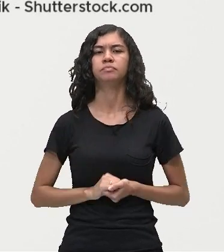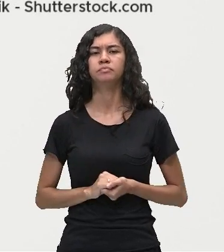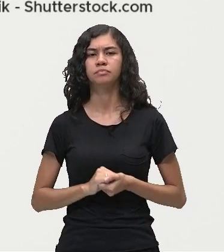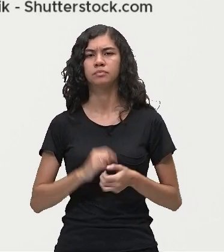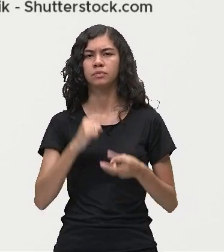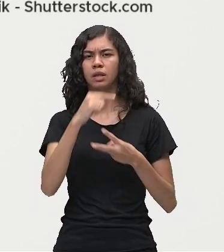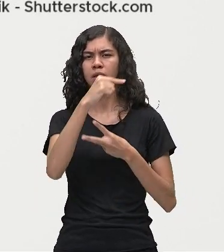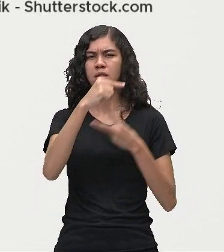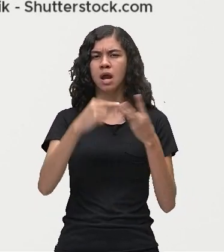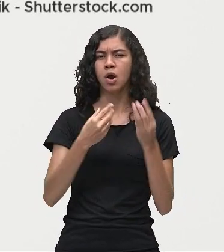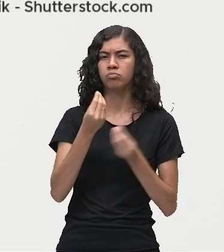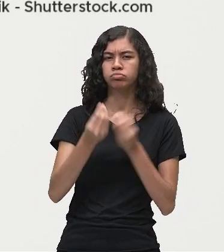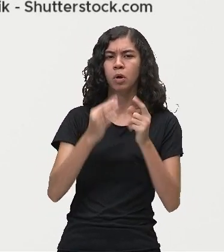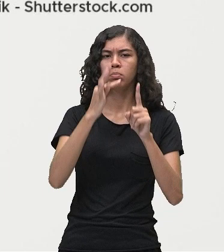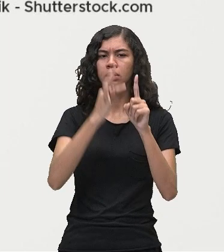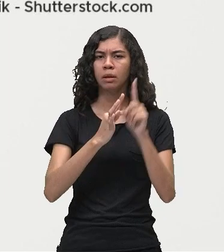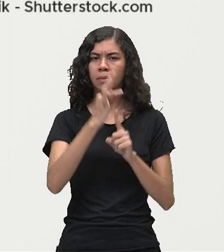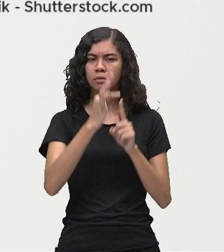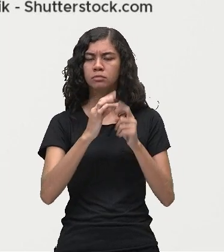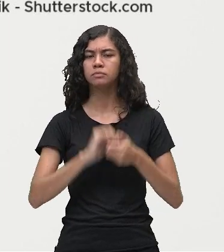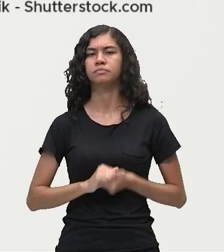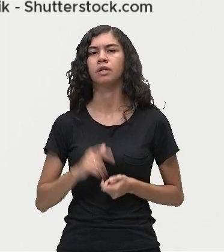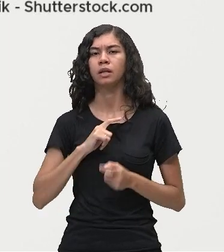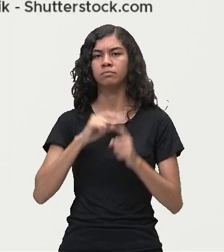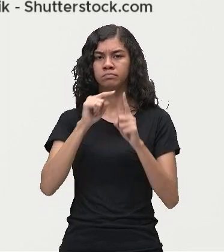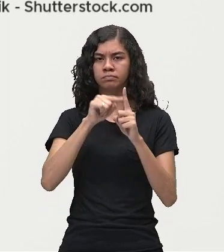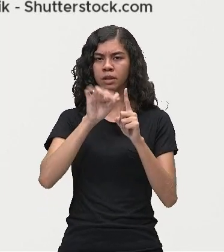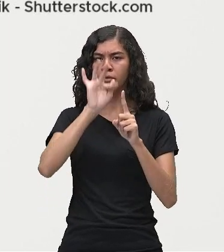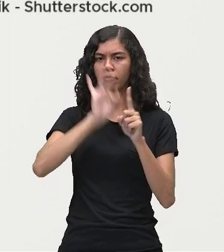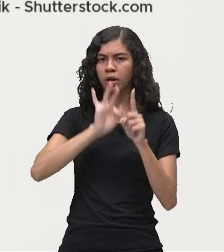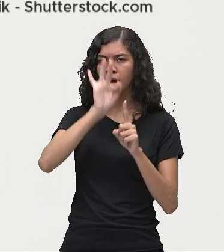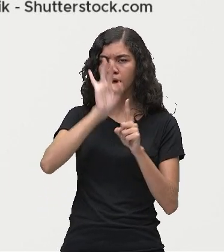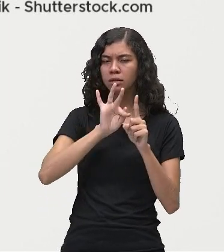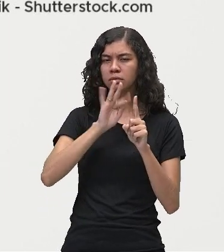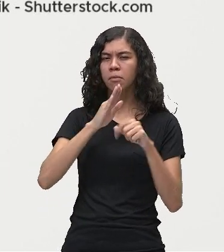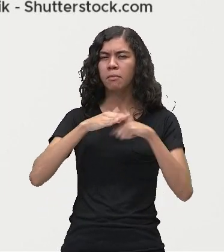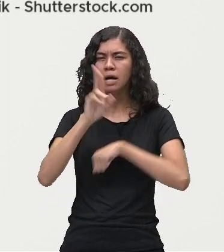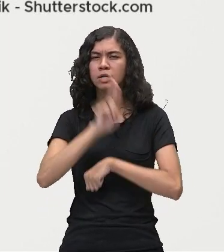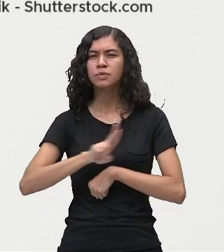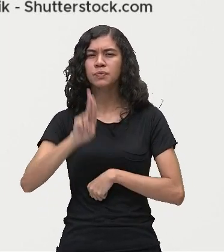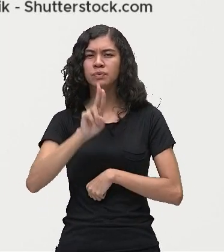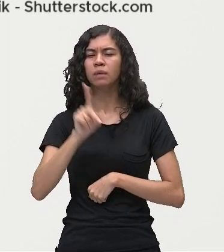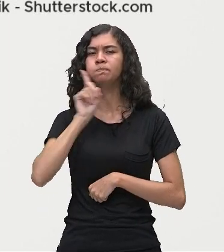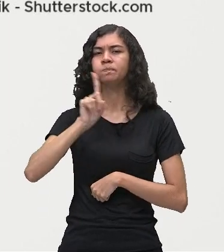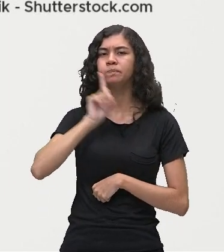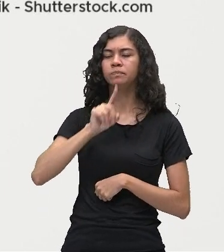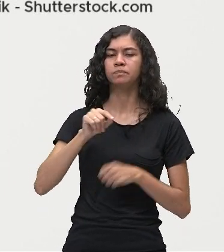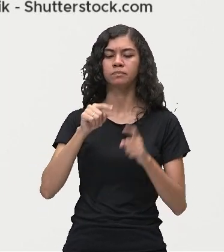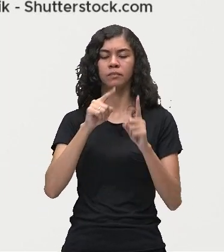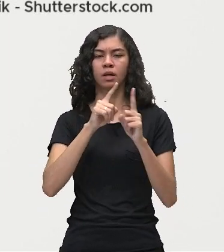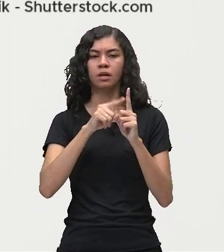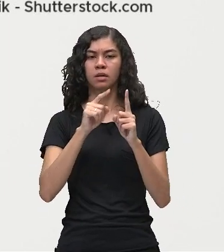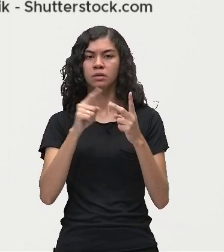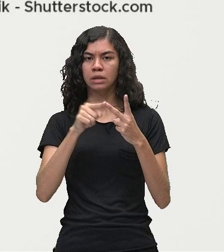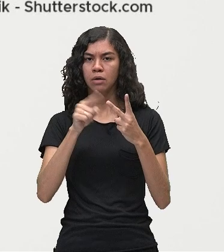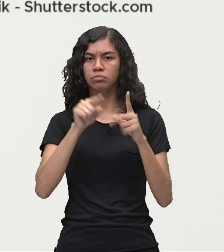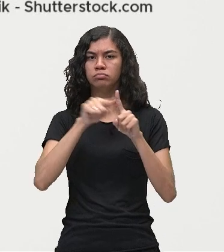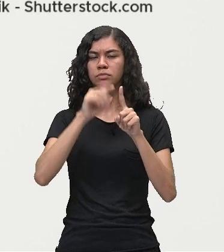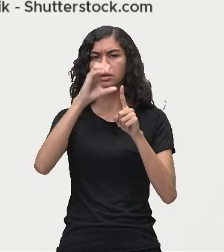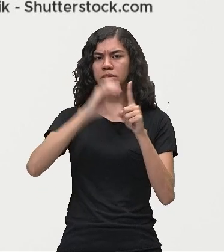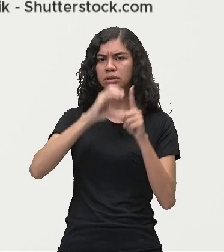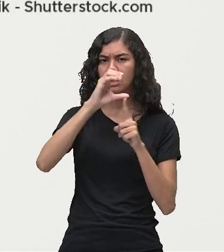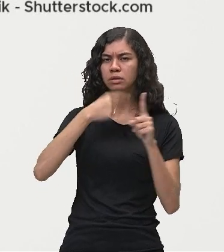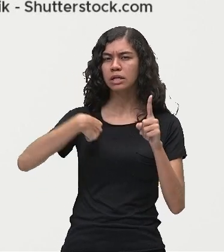unidades de medida de temperatura. A gente tem os Fahrenheit, que é mais utilizado nos Estados Unidos, Graus Celsius é o que a gente usa